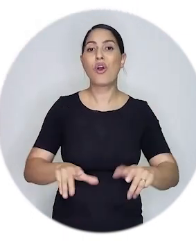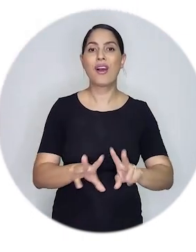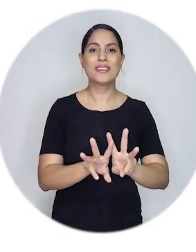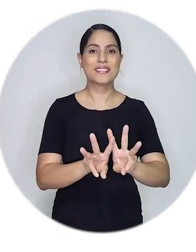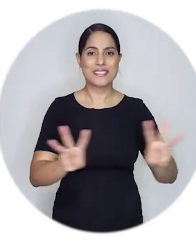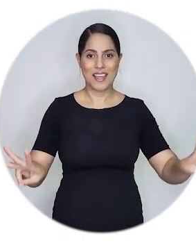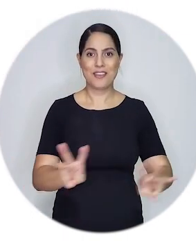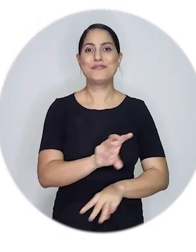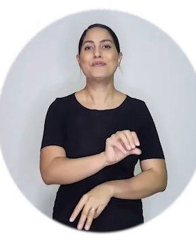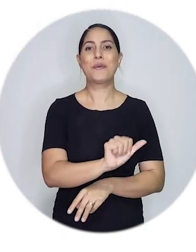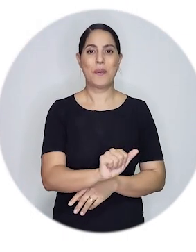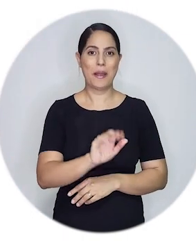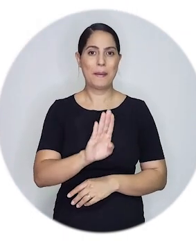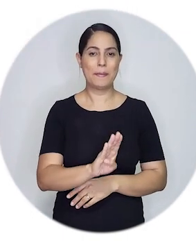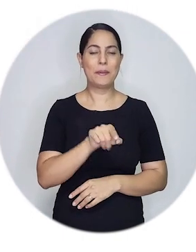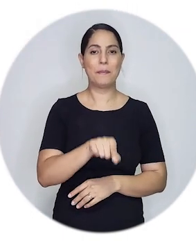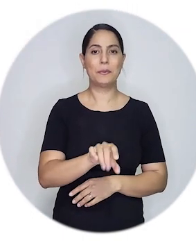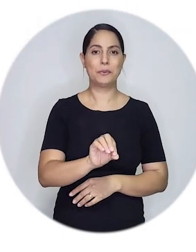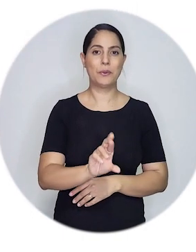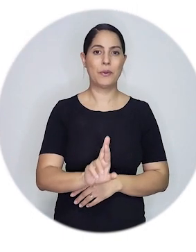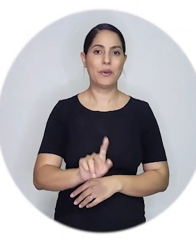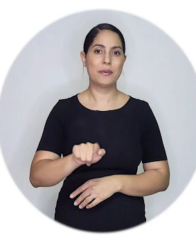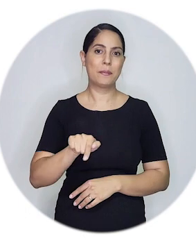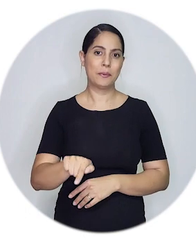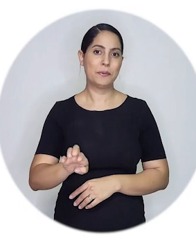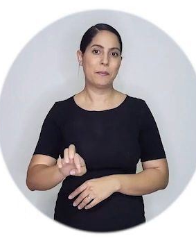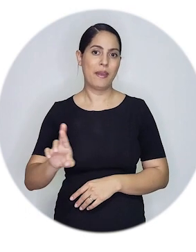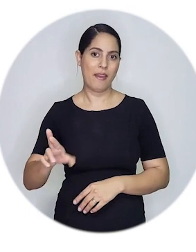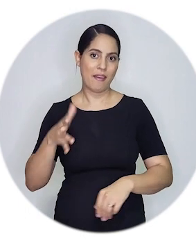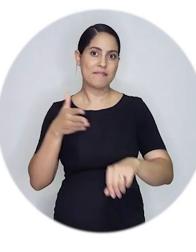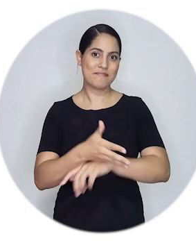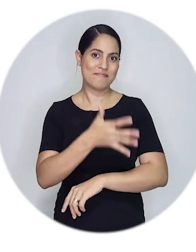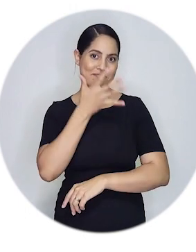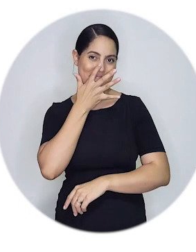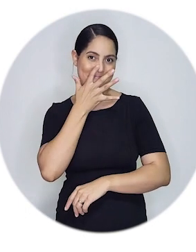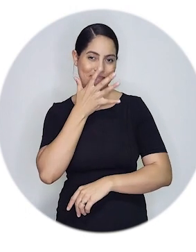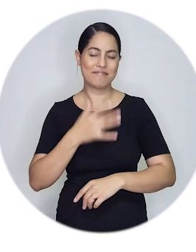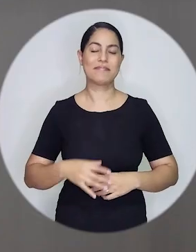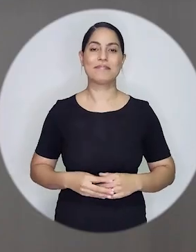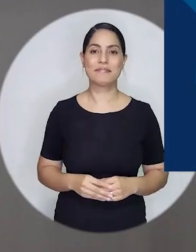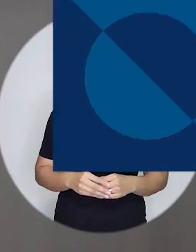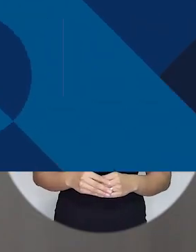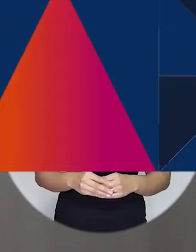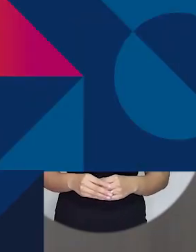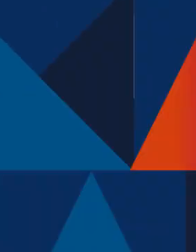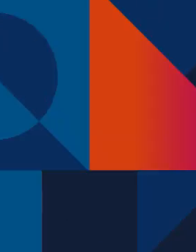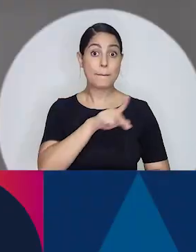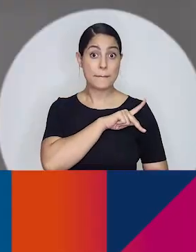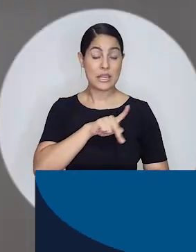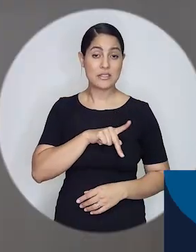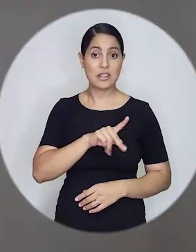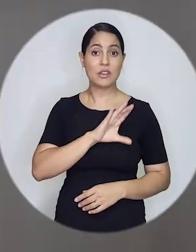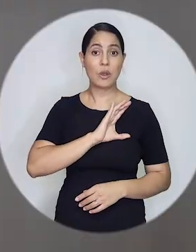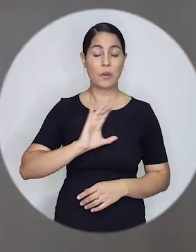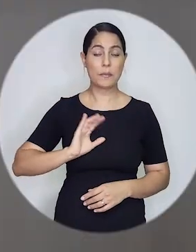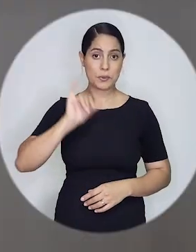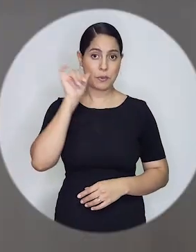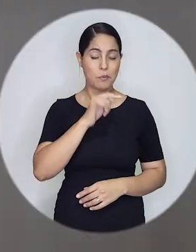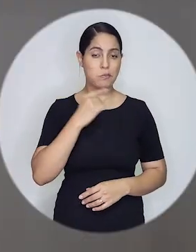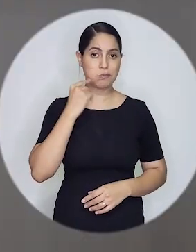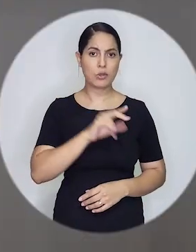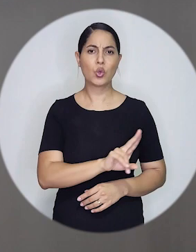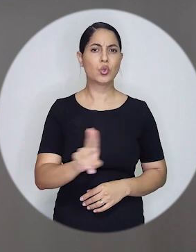você acompanha no site da Ordem dos Advogados do Brasil, em oab.org.br. Não deixe. A presidente da Comissão Nacional da